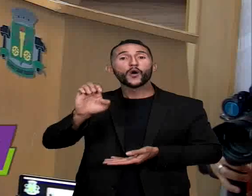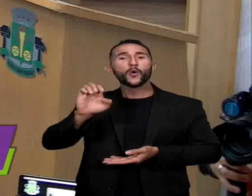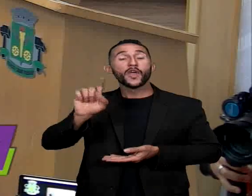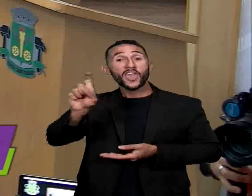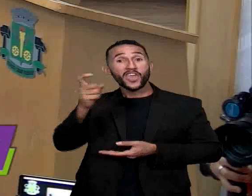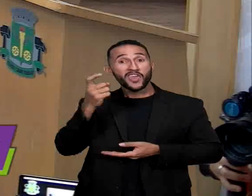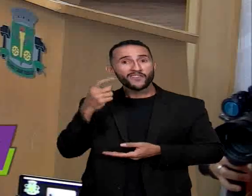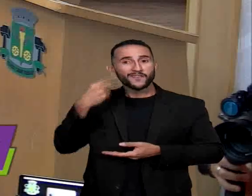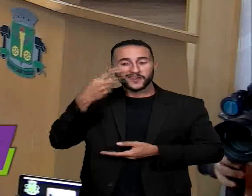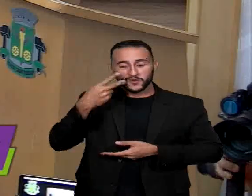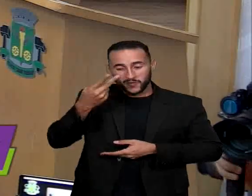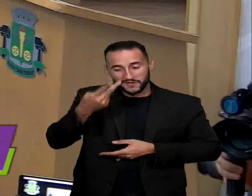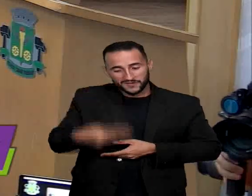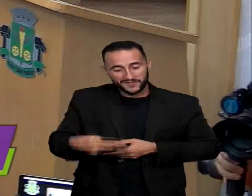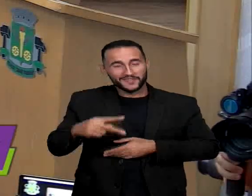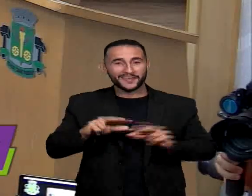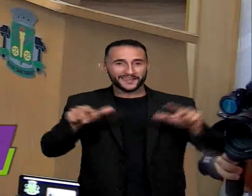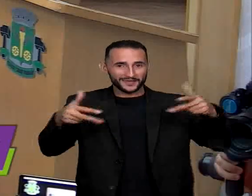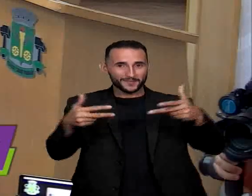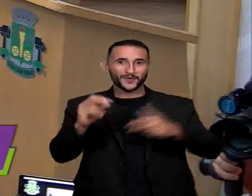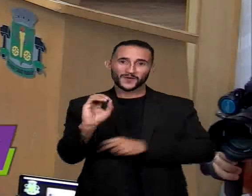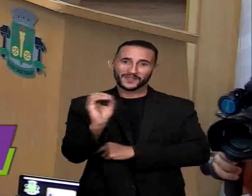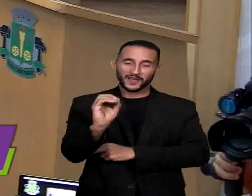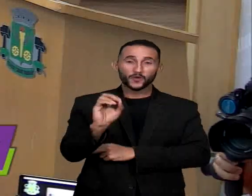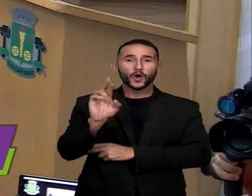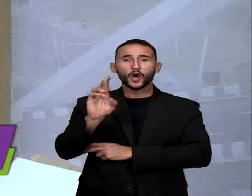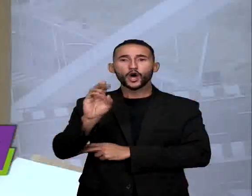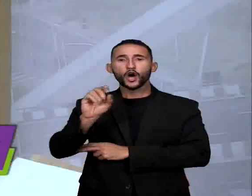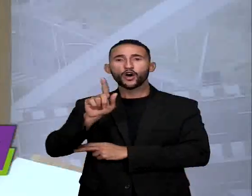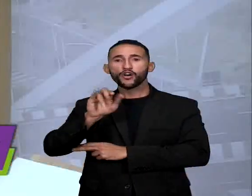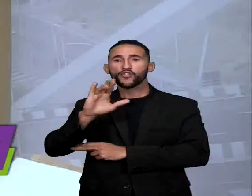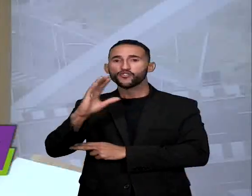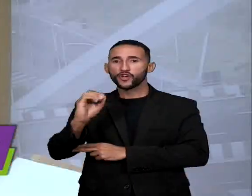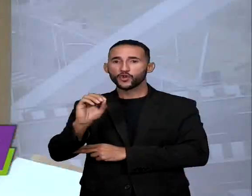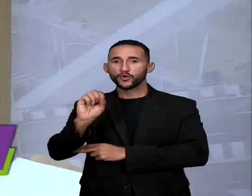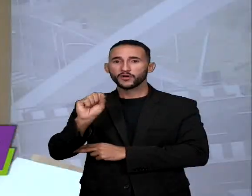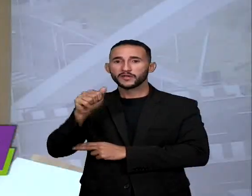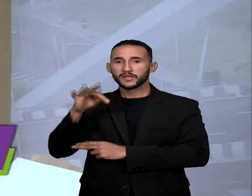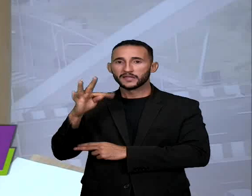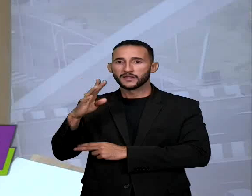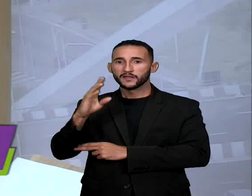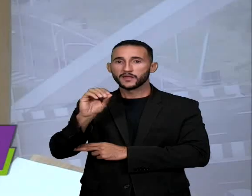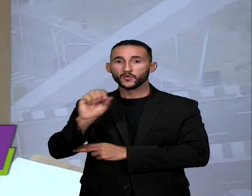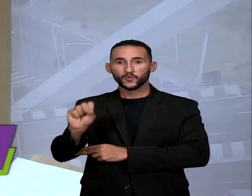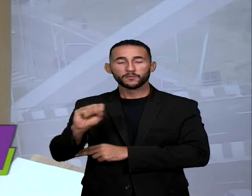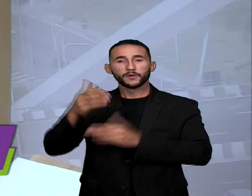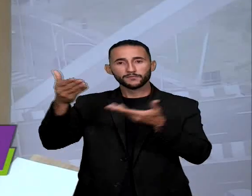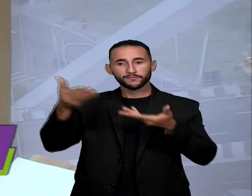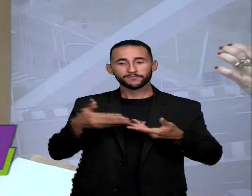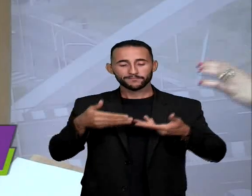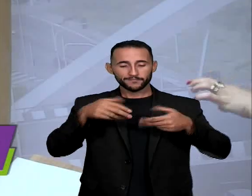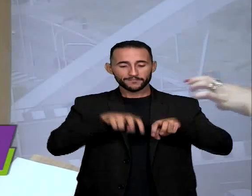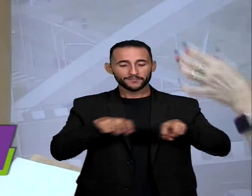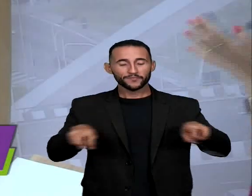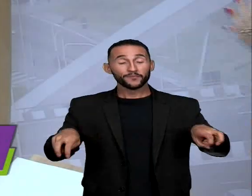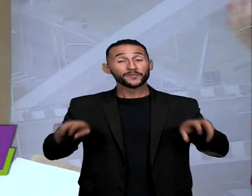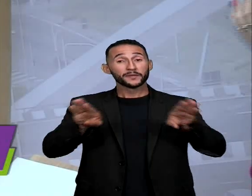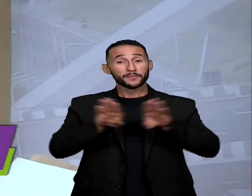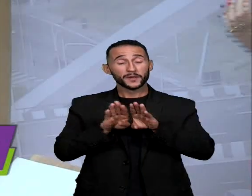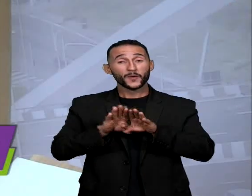ex-vereador da cidade de Osasco Senor Rogério Santos para fazer parte da mesa